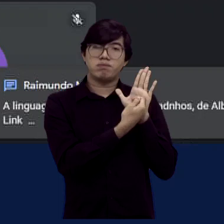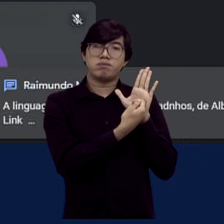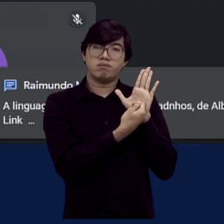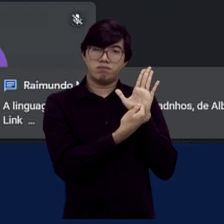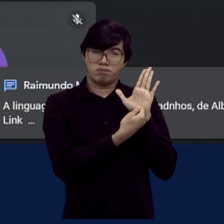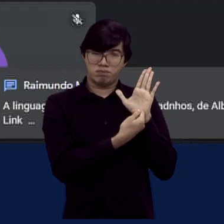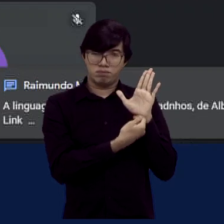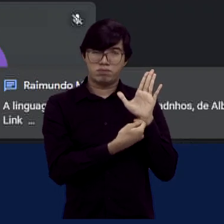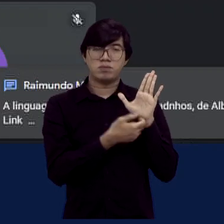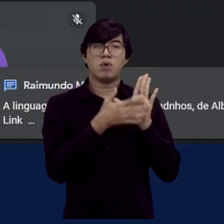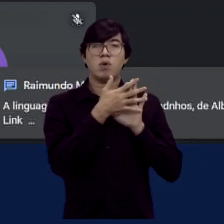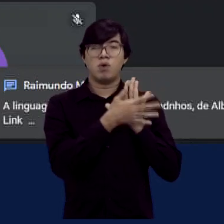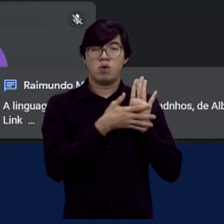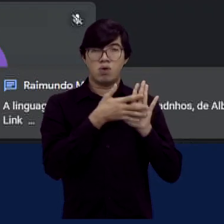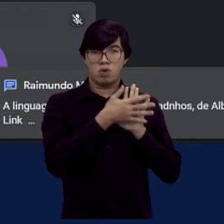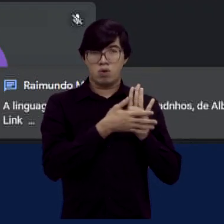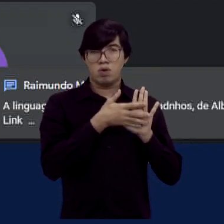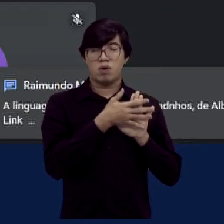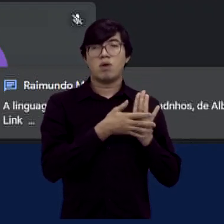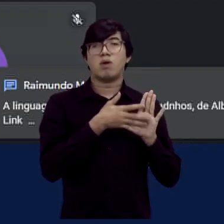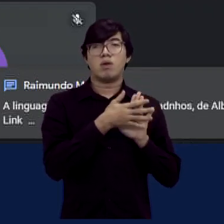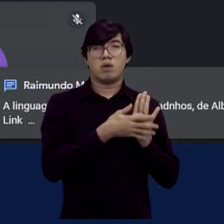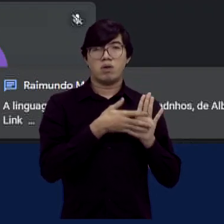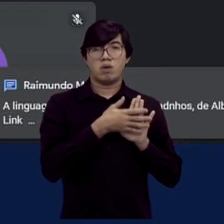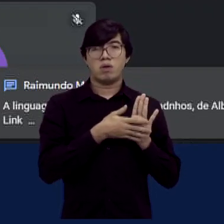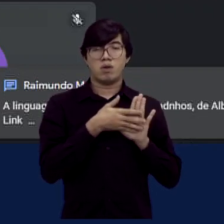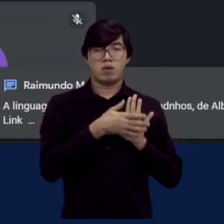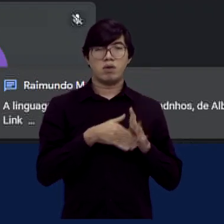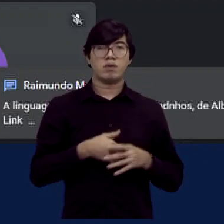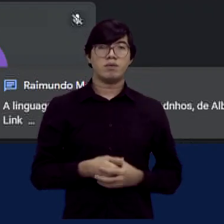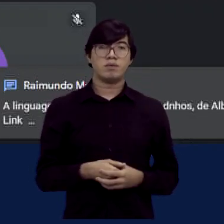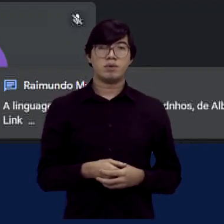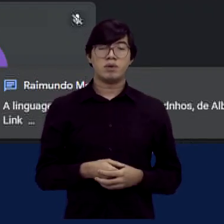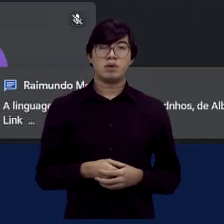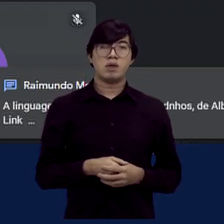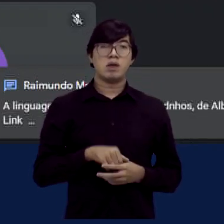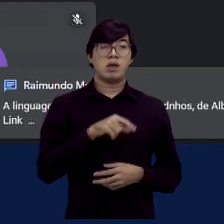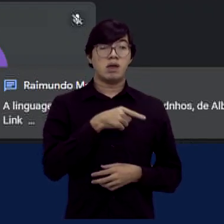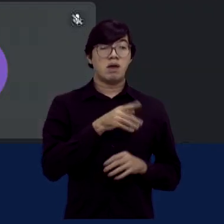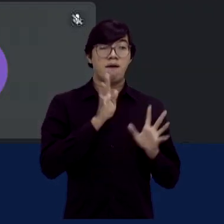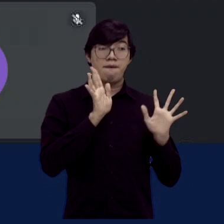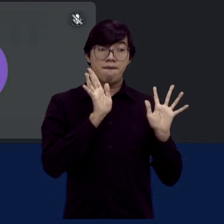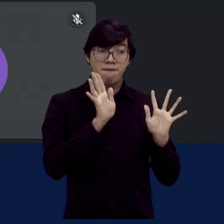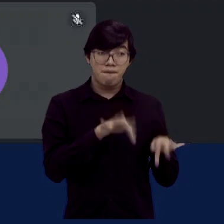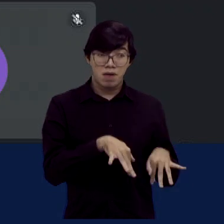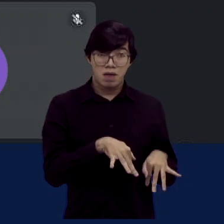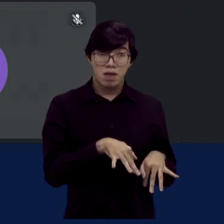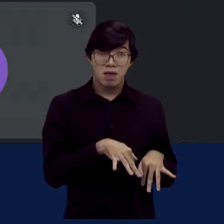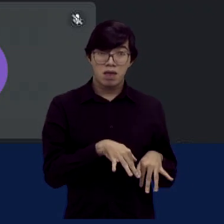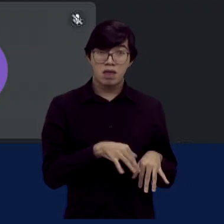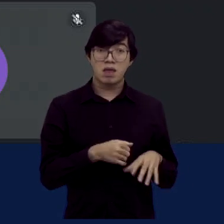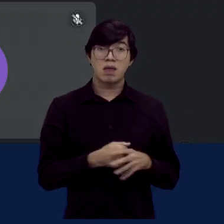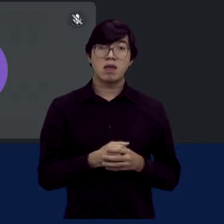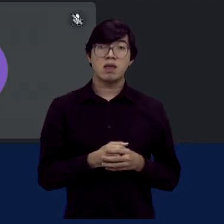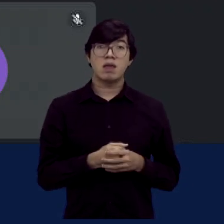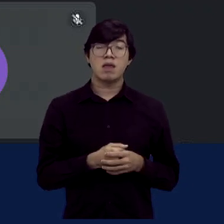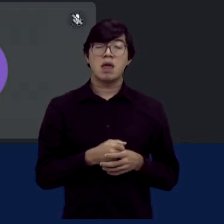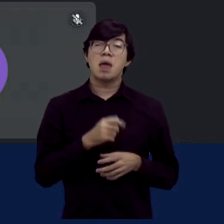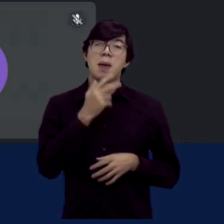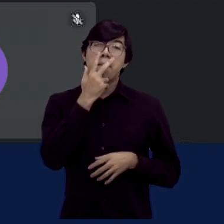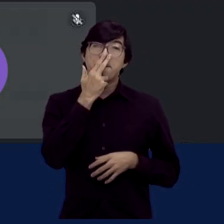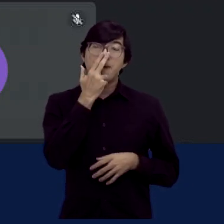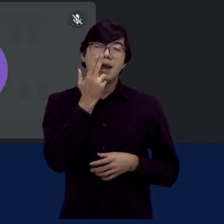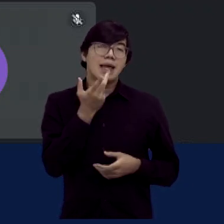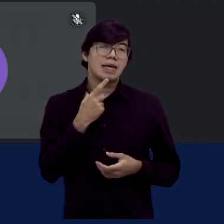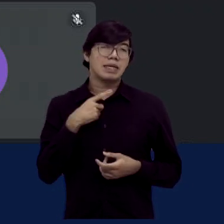continuamente, loucamente mesmo. Quando eu acabo de fazer o resumo, eu escrevo como se eu estivesse contando a história para um